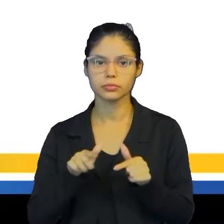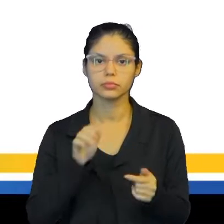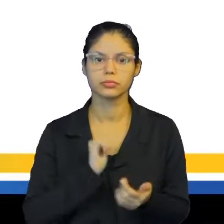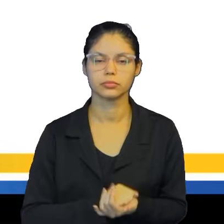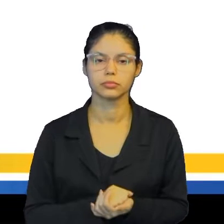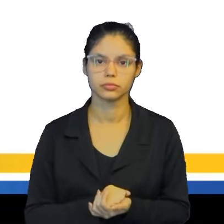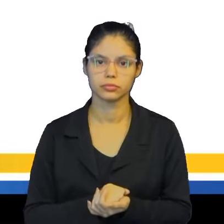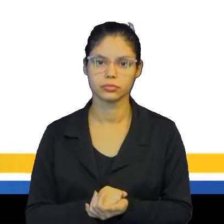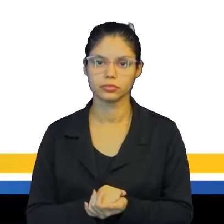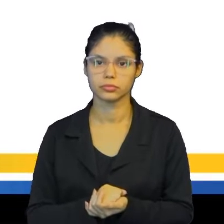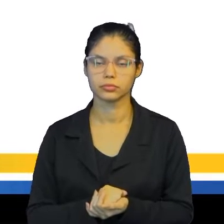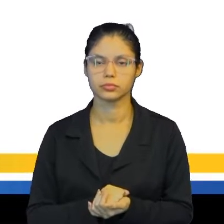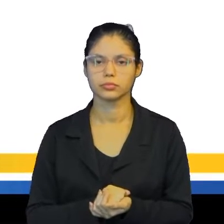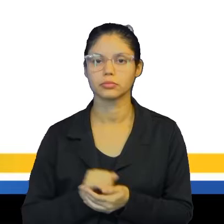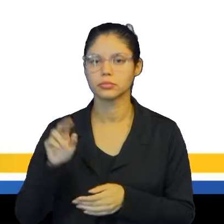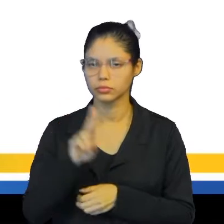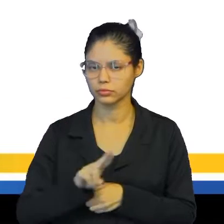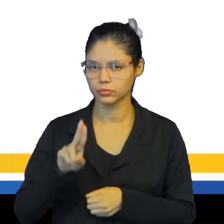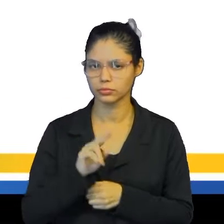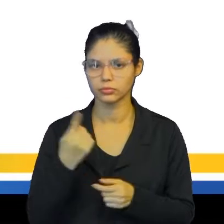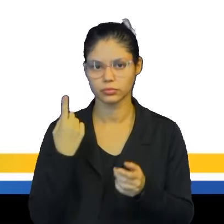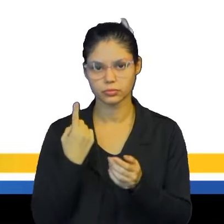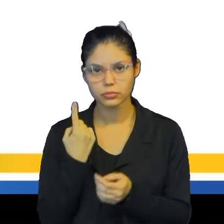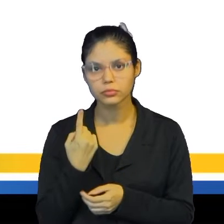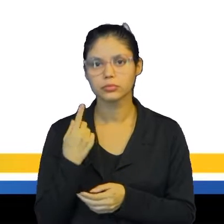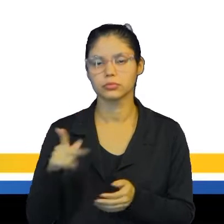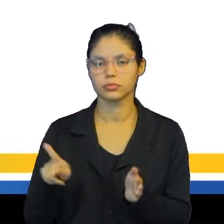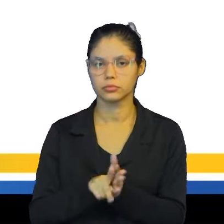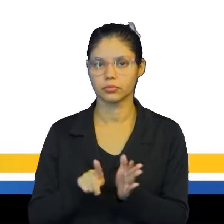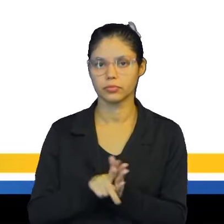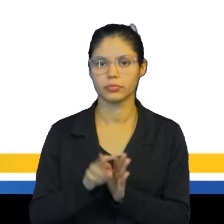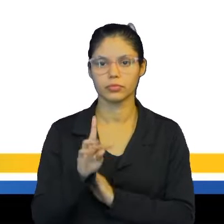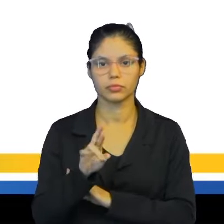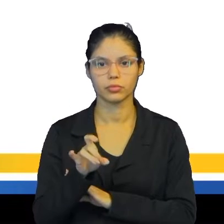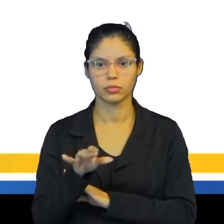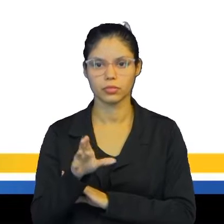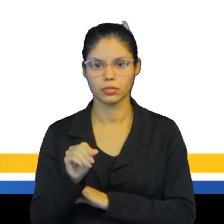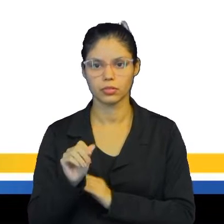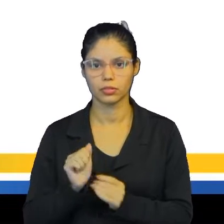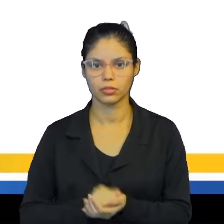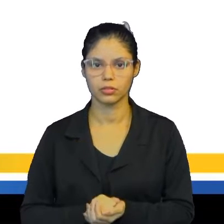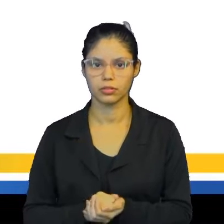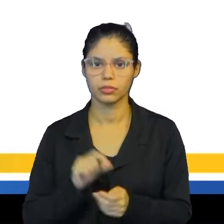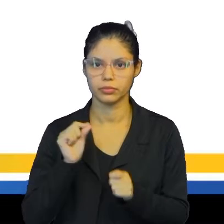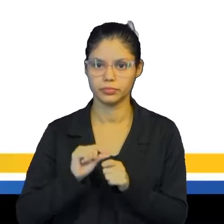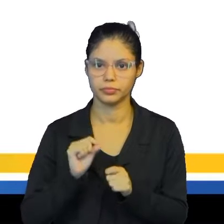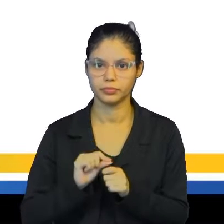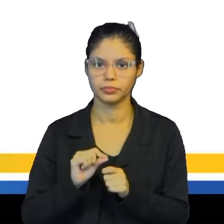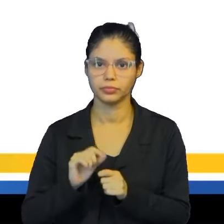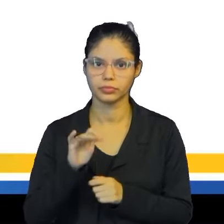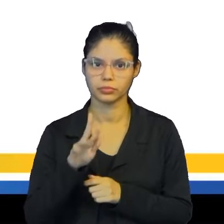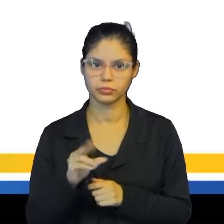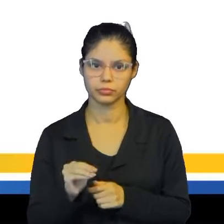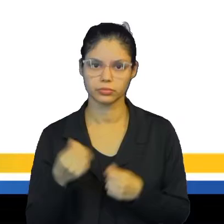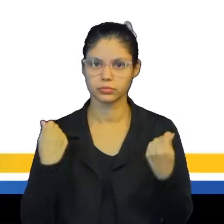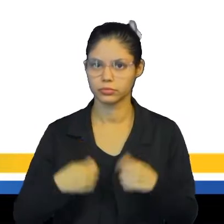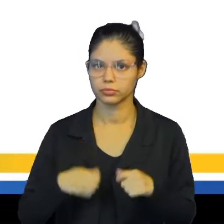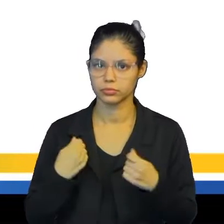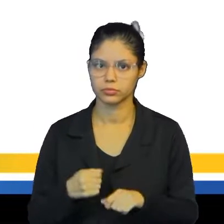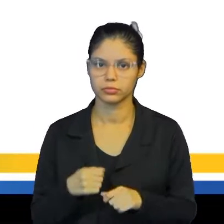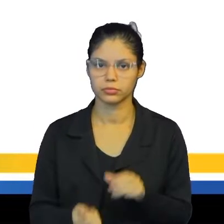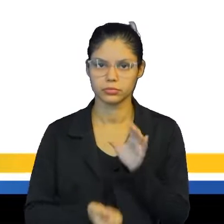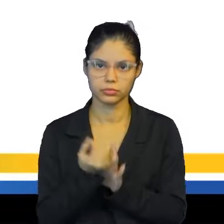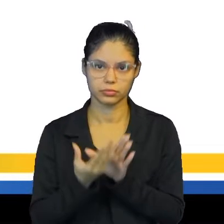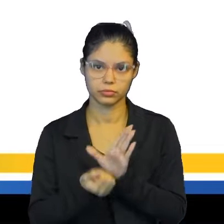trabalhar, né? Aliás, você vai utilizar uma dessas técnicas. Beleza? Confecções, estilos e necessidade